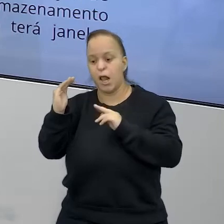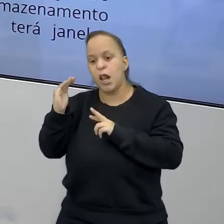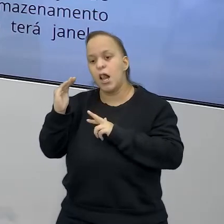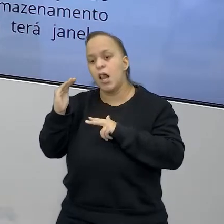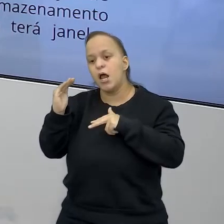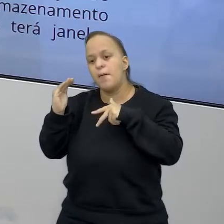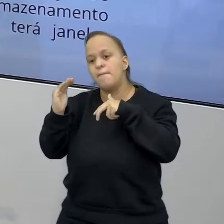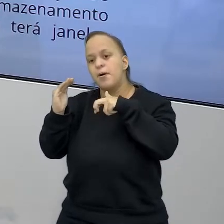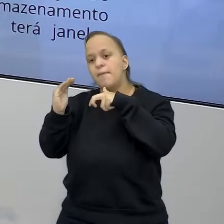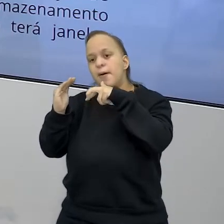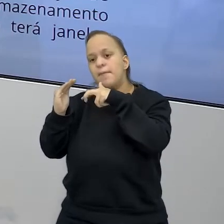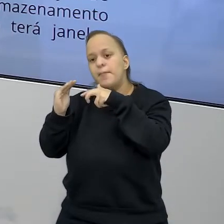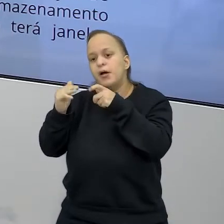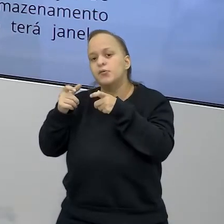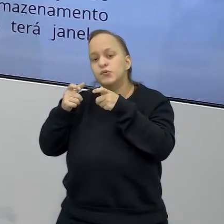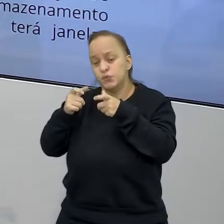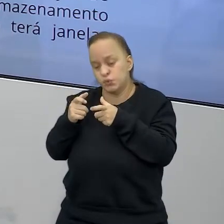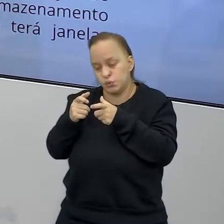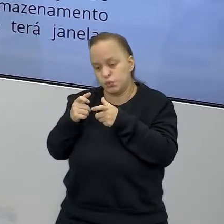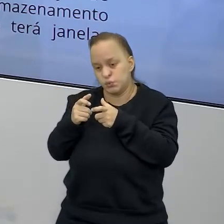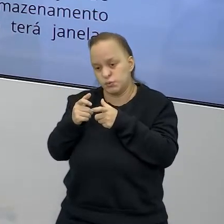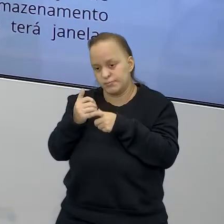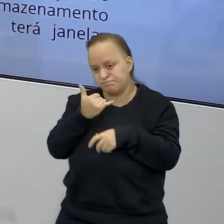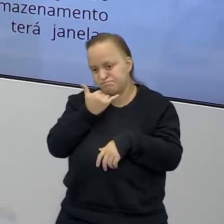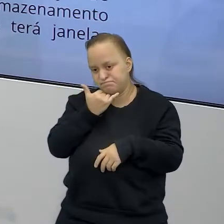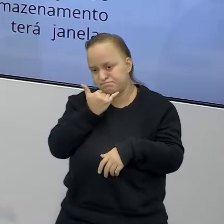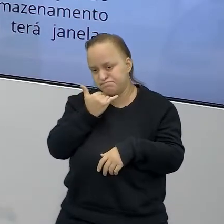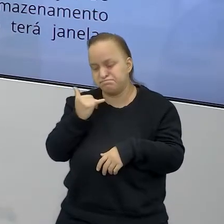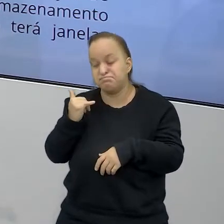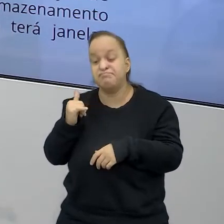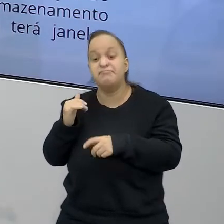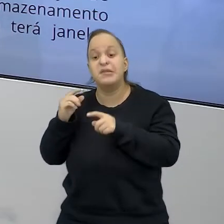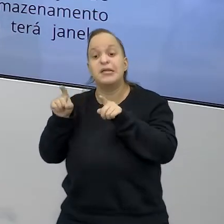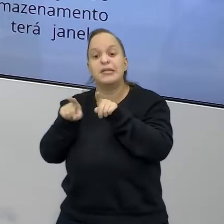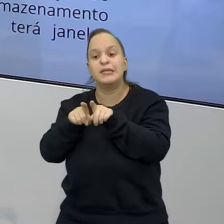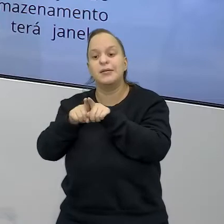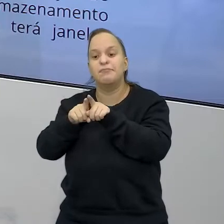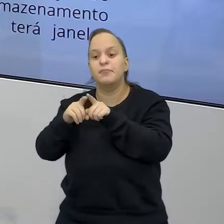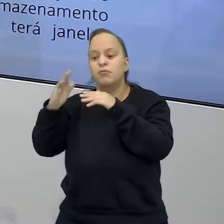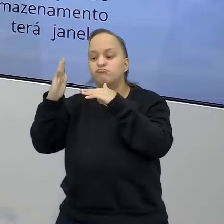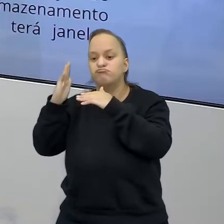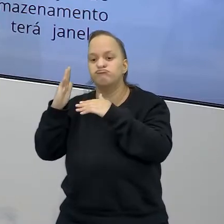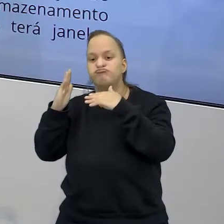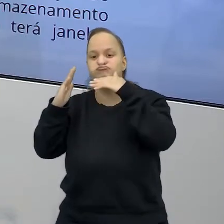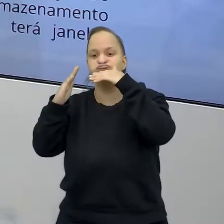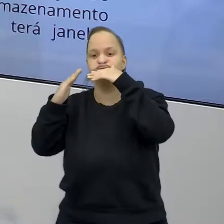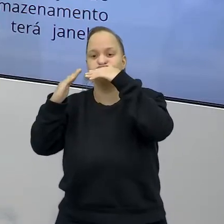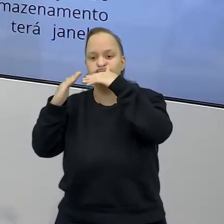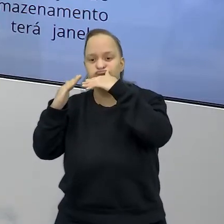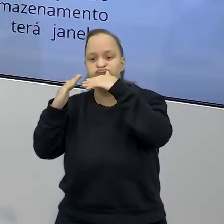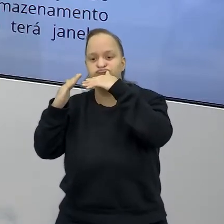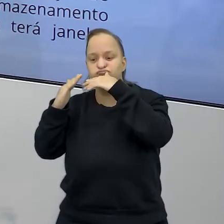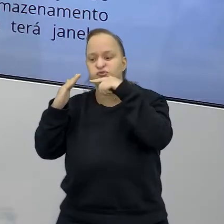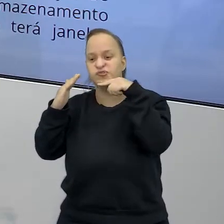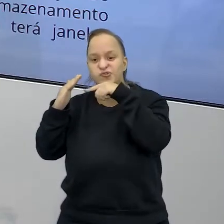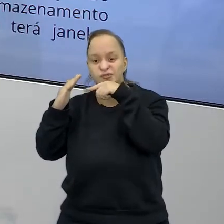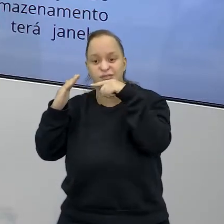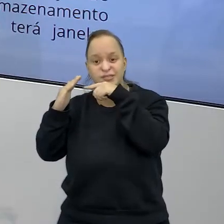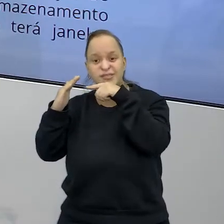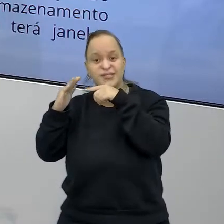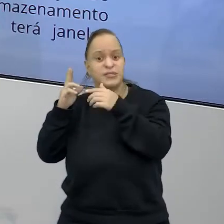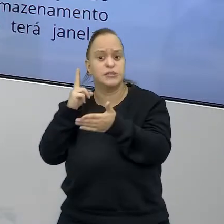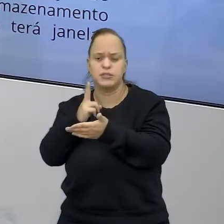escada, desculpa, e a planta do primeiro andar, tá? Não esquecendo da onde vai